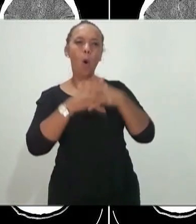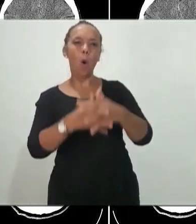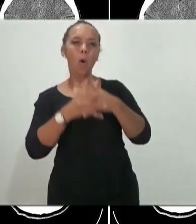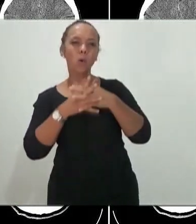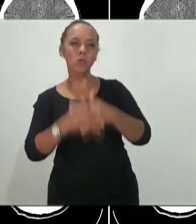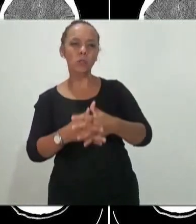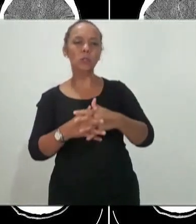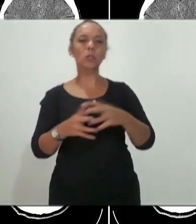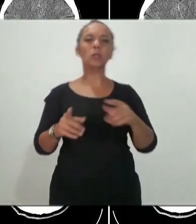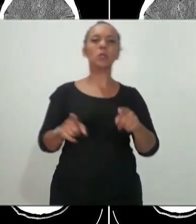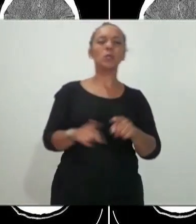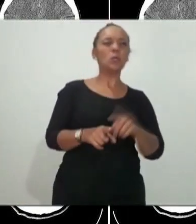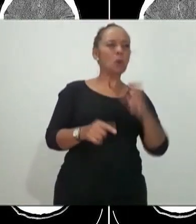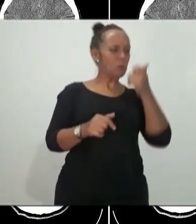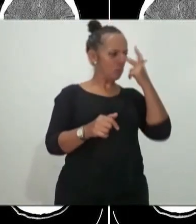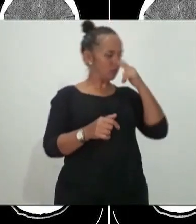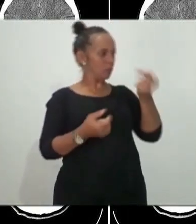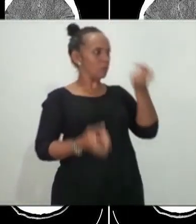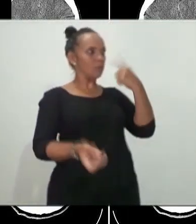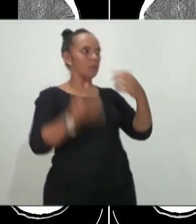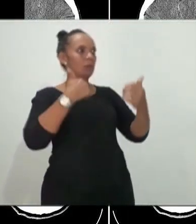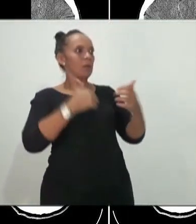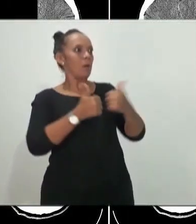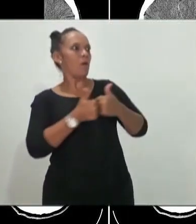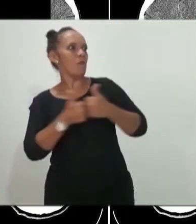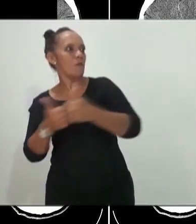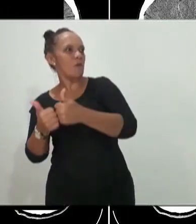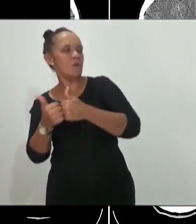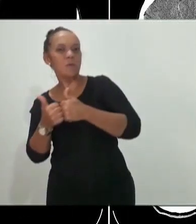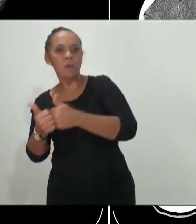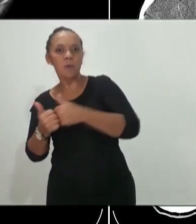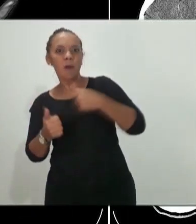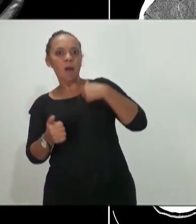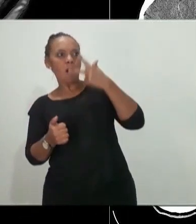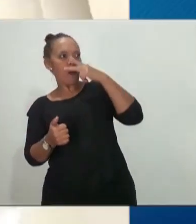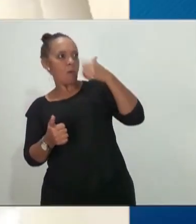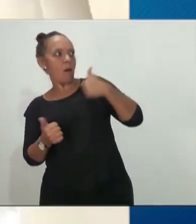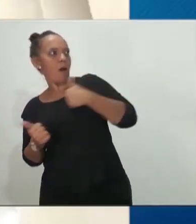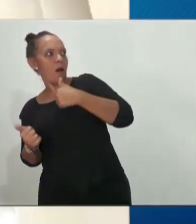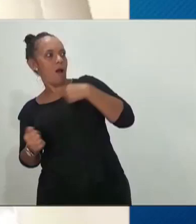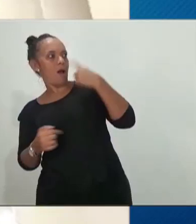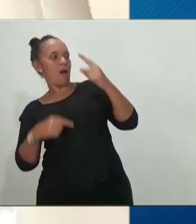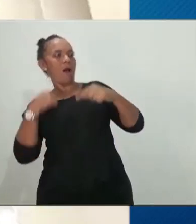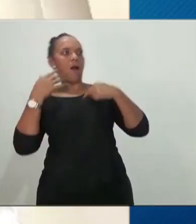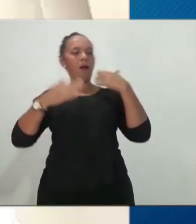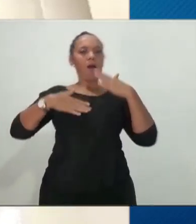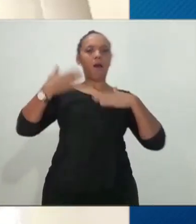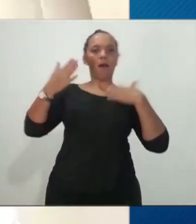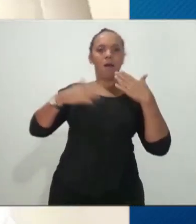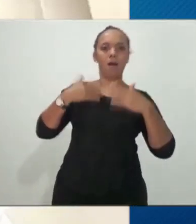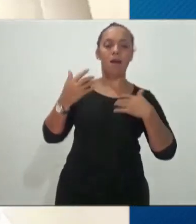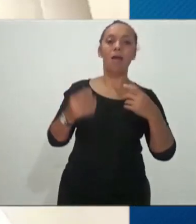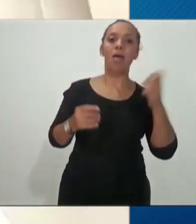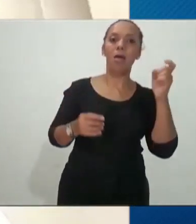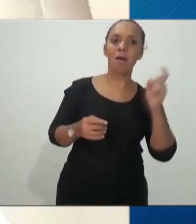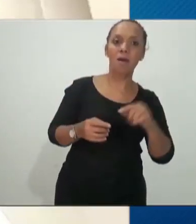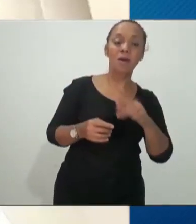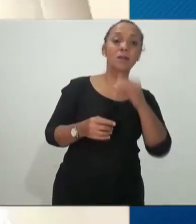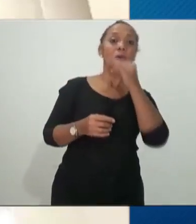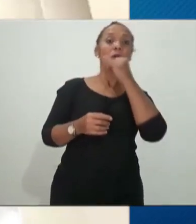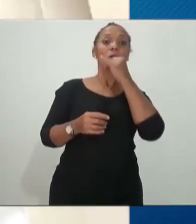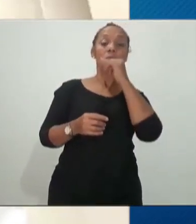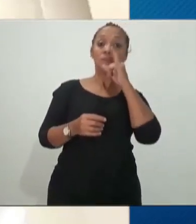Como confusão mental, como delírio, como perda de força em algum dos membros, também são sinais